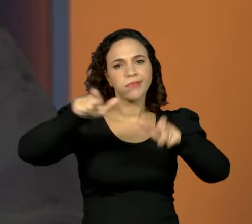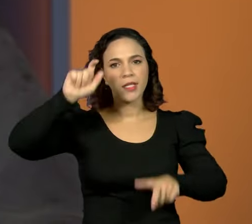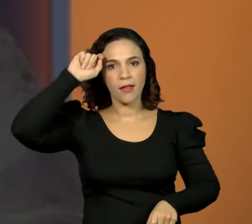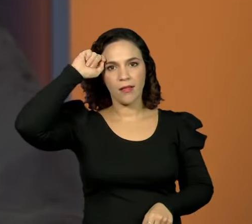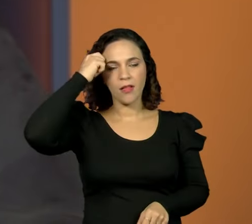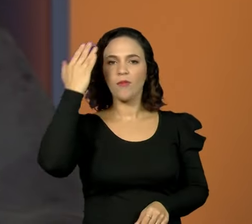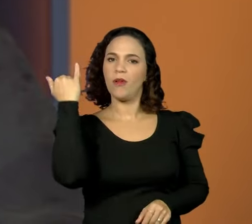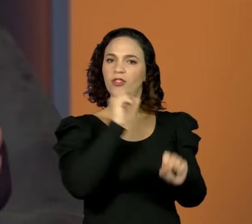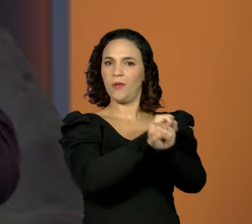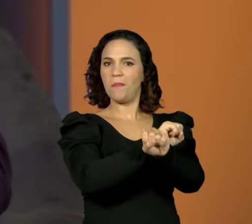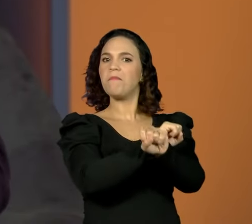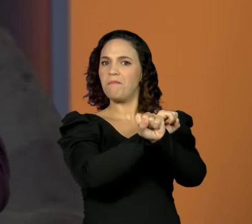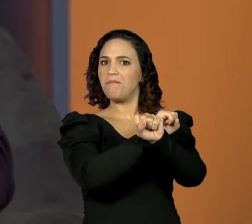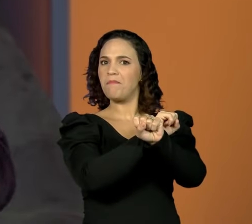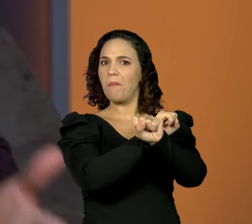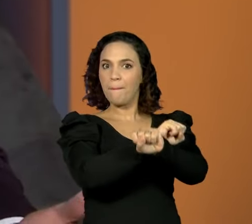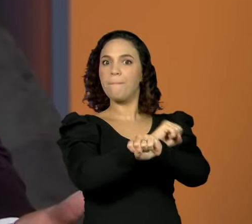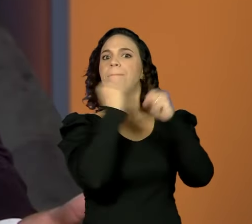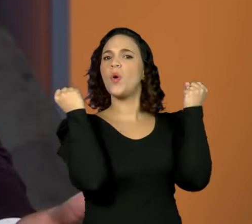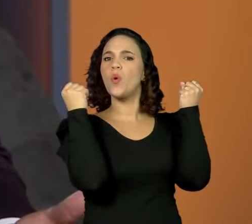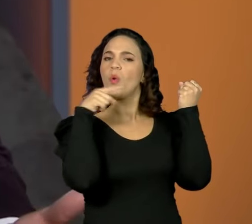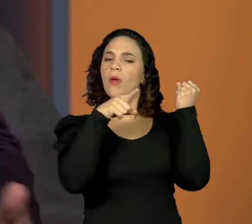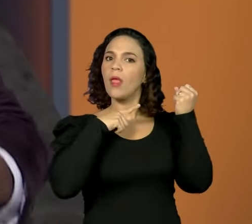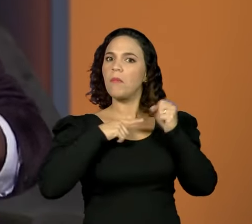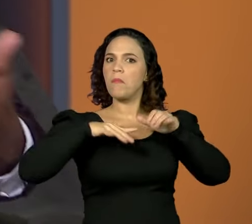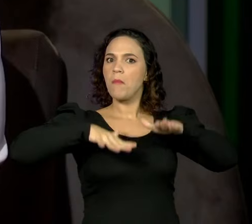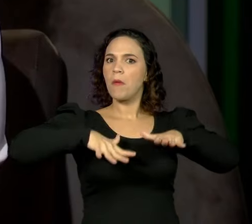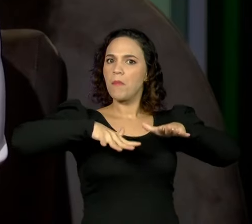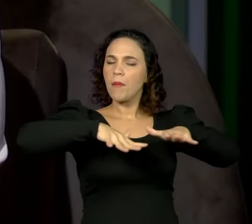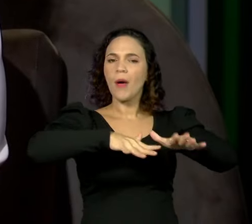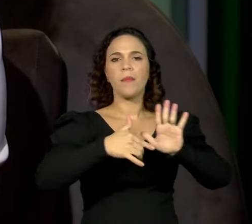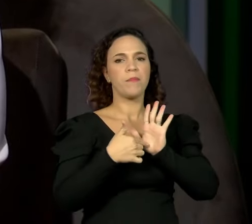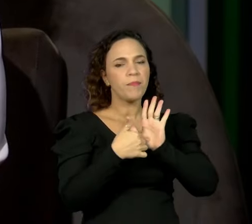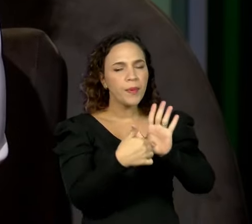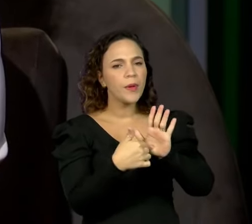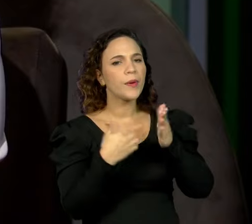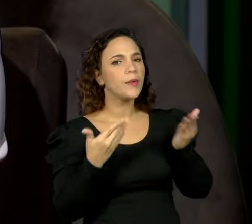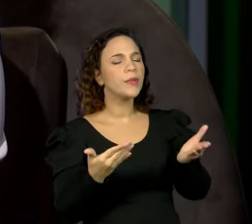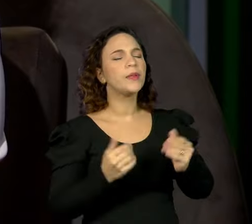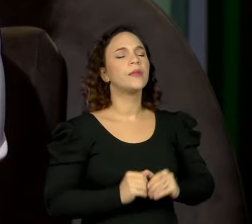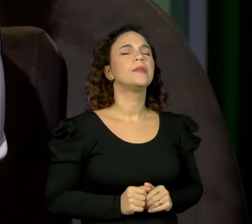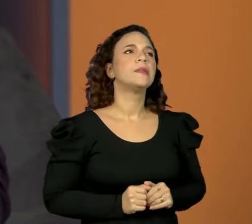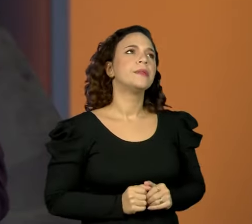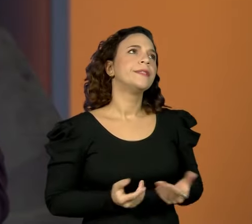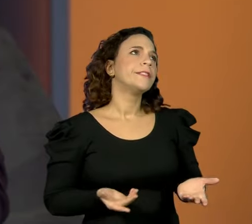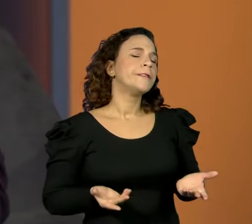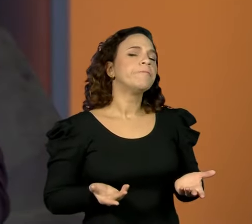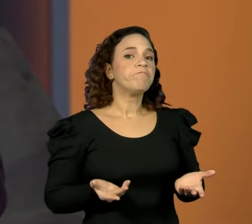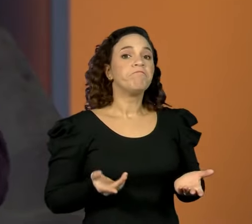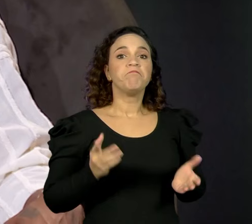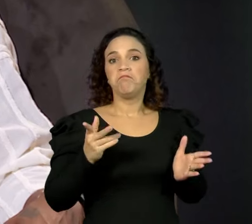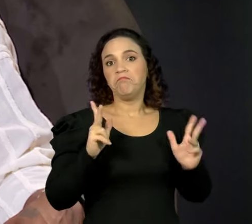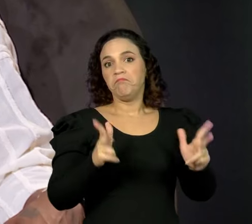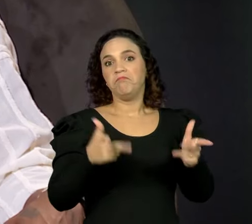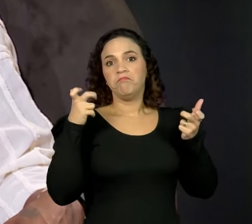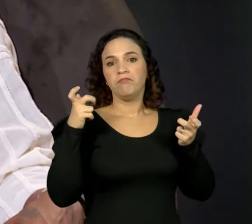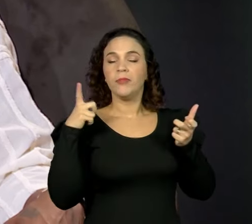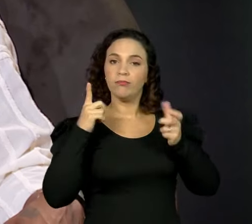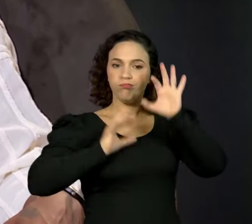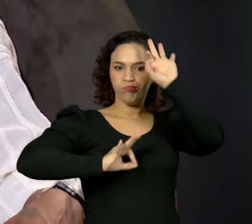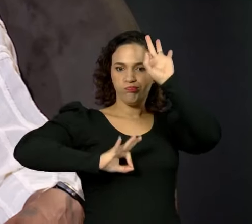então escravizados, esteve representado em grandes movimentos. Um movimento que, ao final de contas,